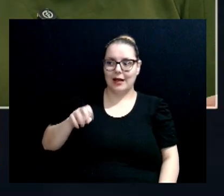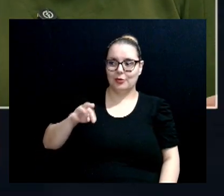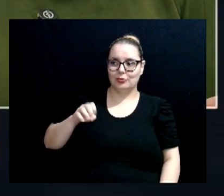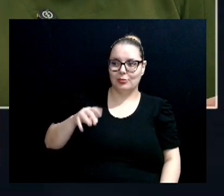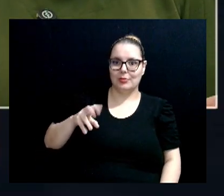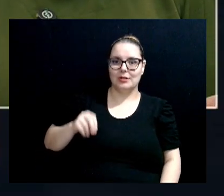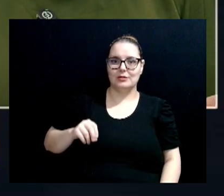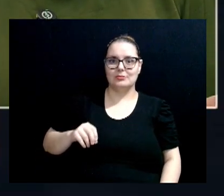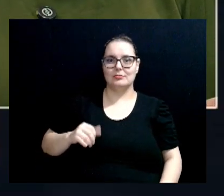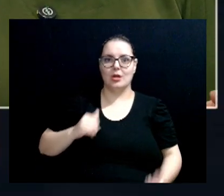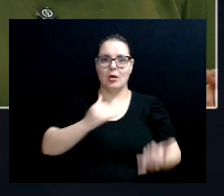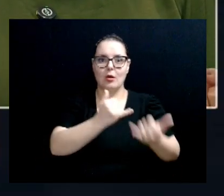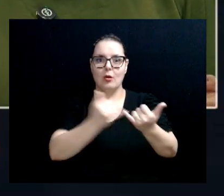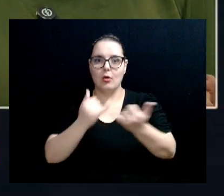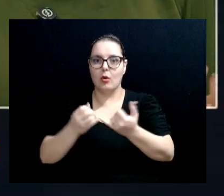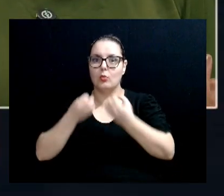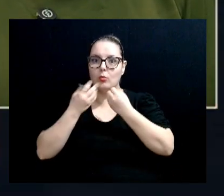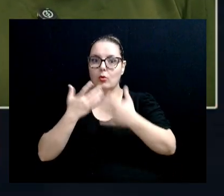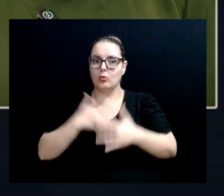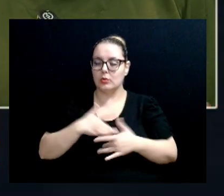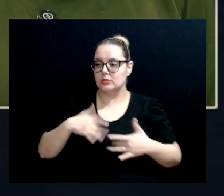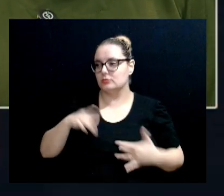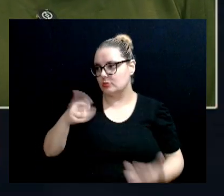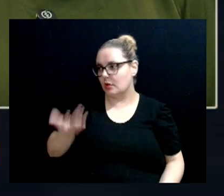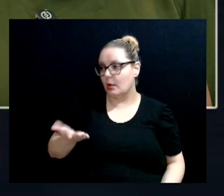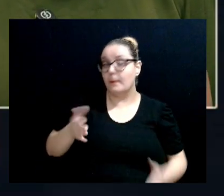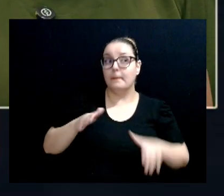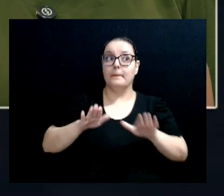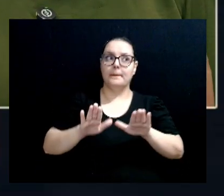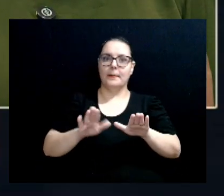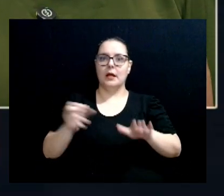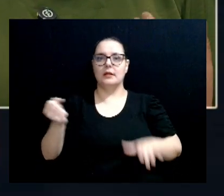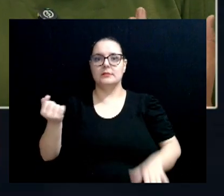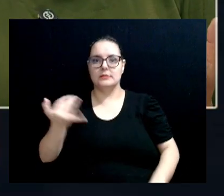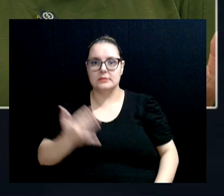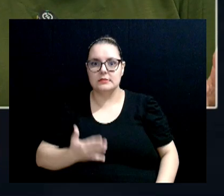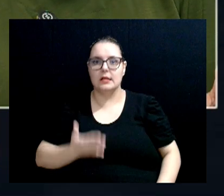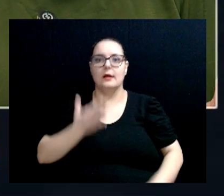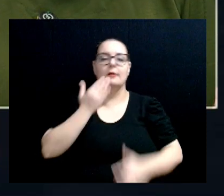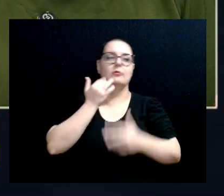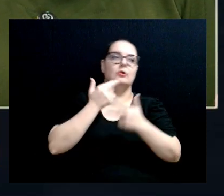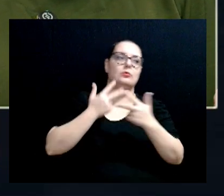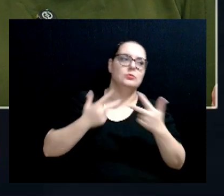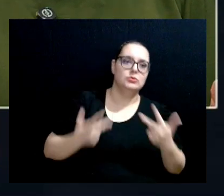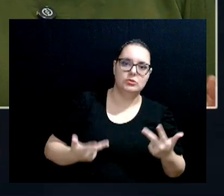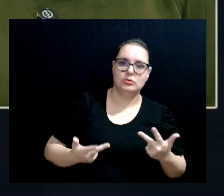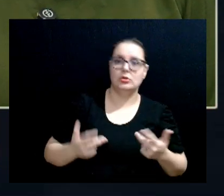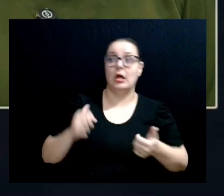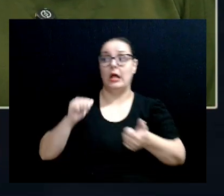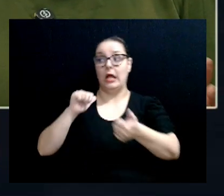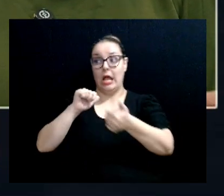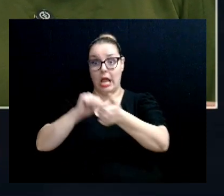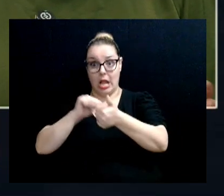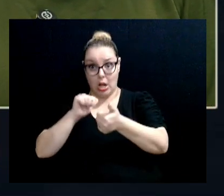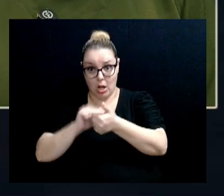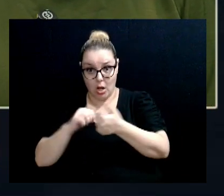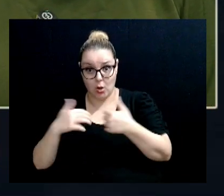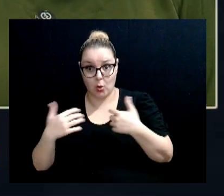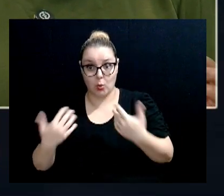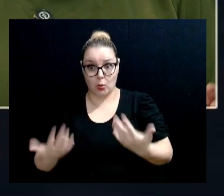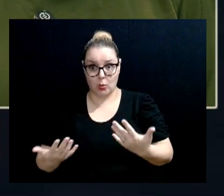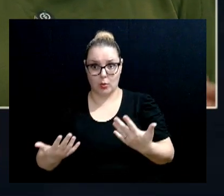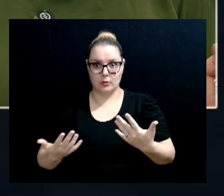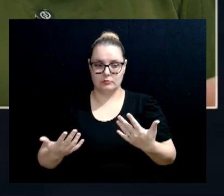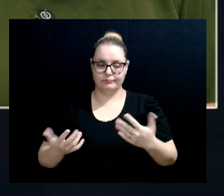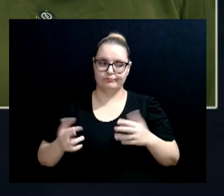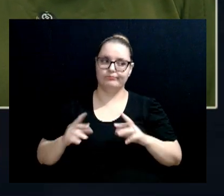boa saúde, né? Mas a quantidade alimentar, a qualidade são bem